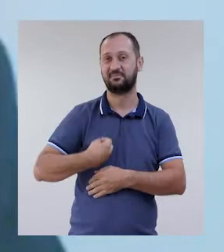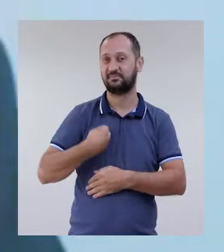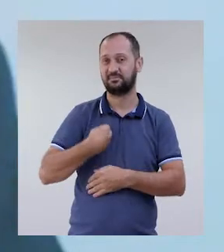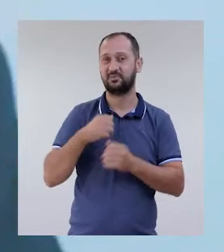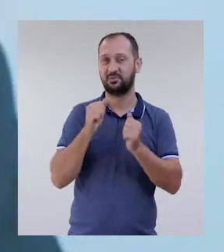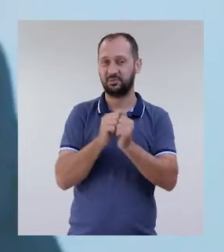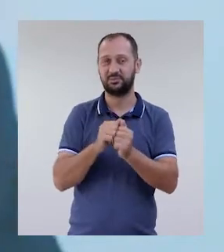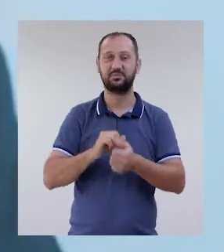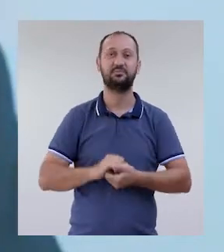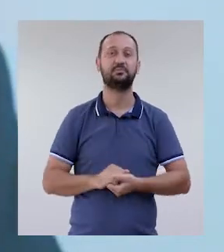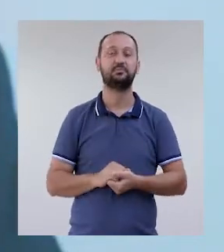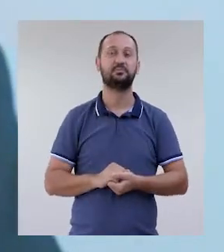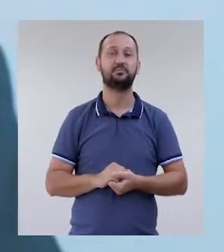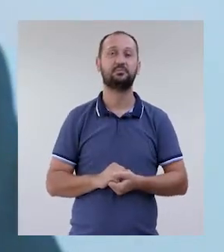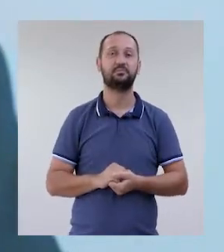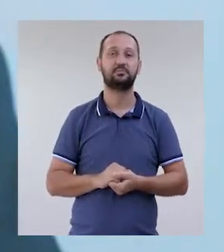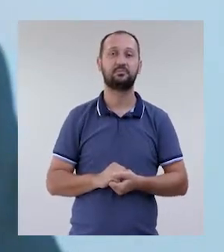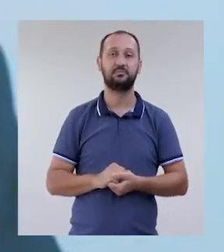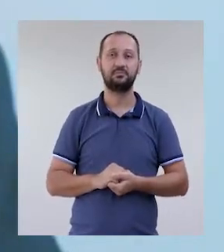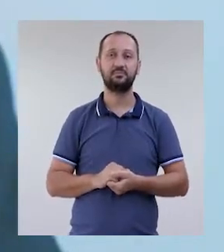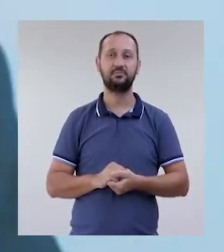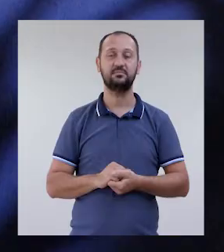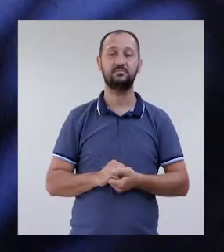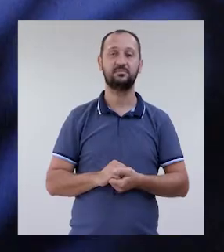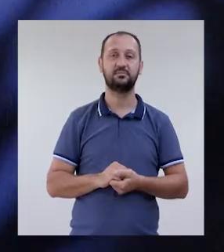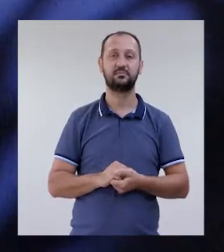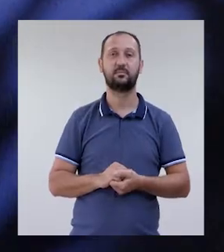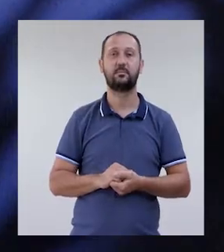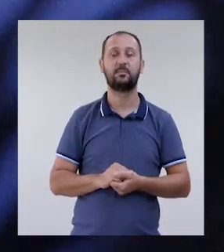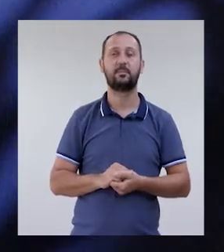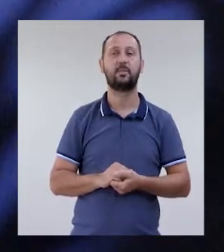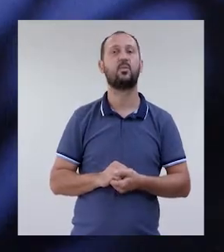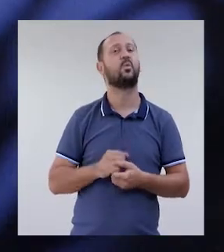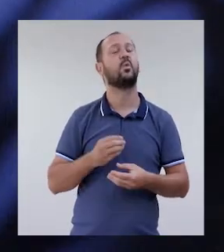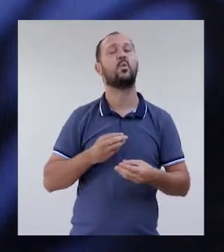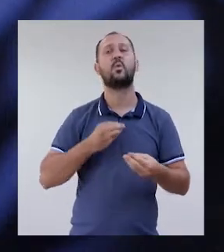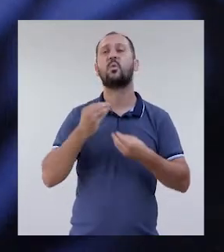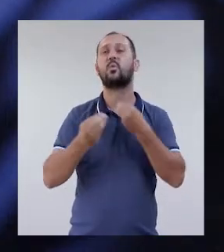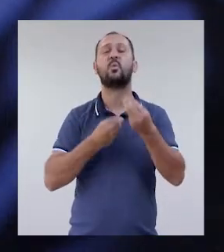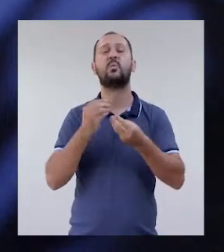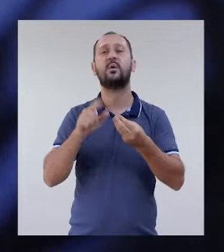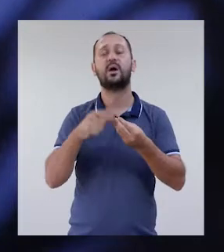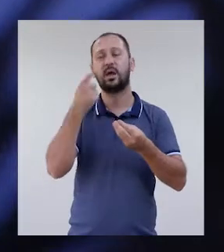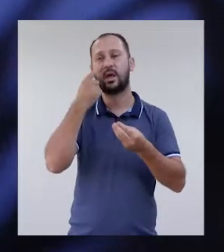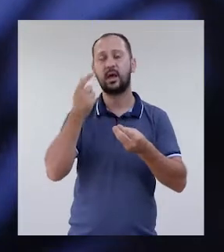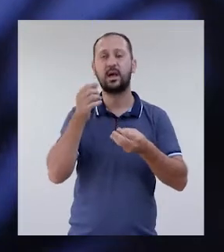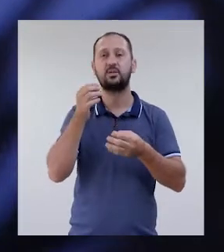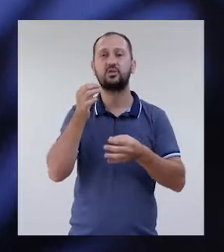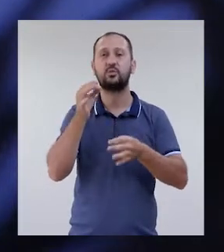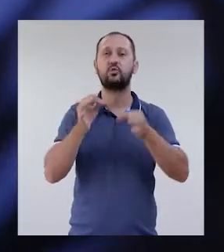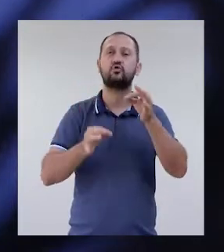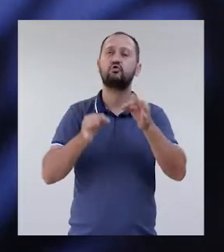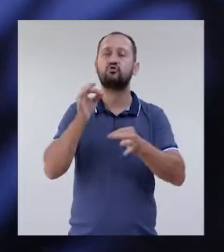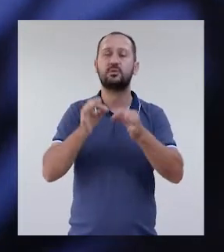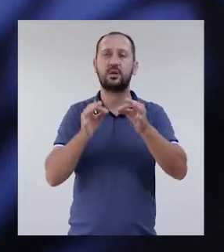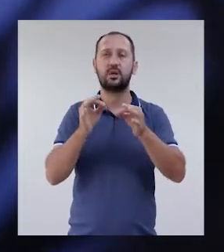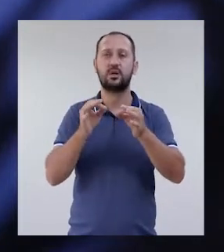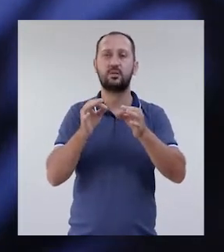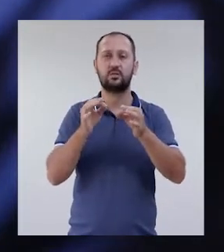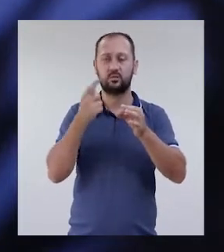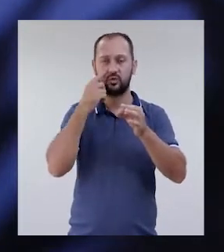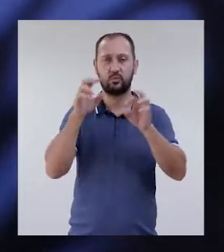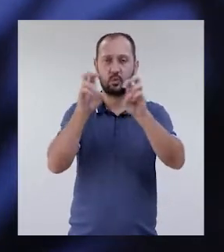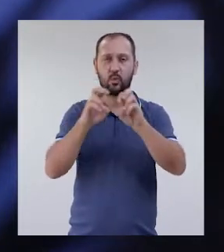participar. Então, como que acontece essa questão dos julgamentos virtuais aí? Assim, lá em